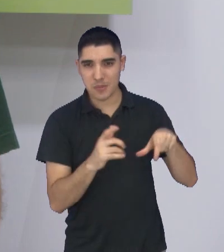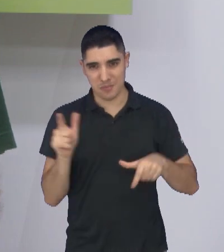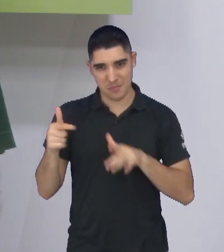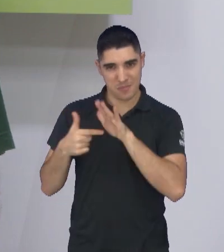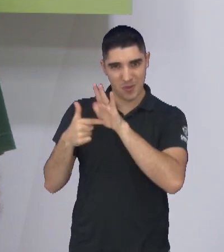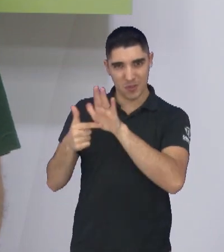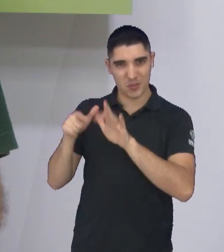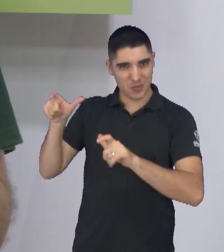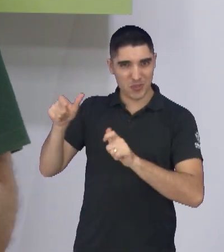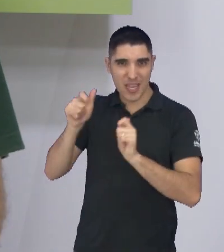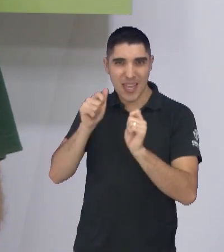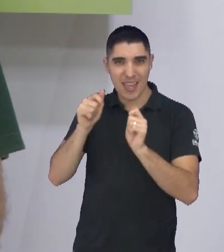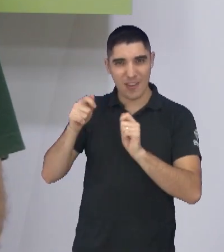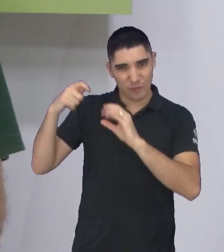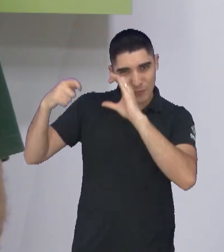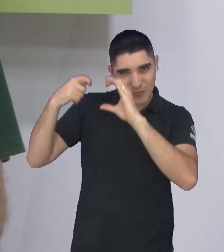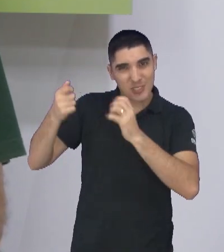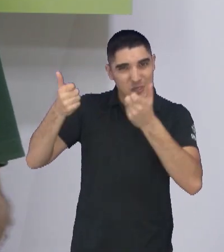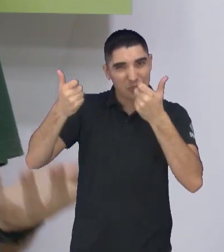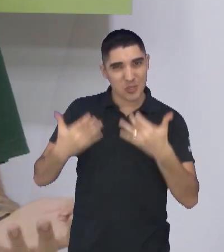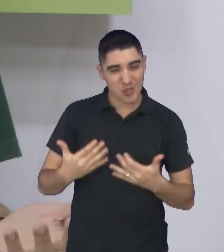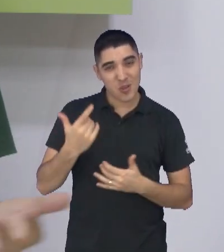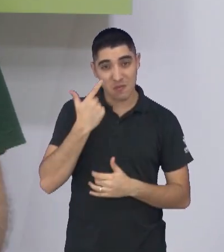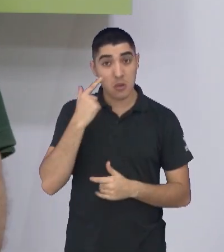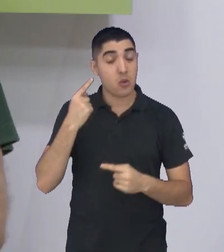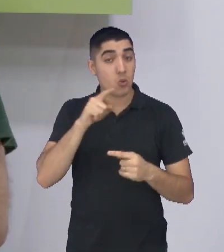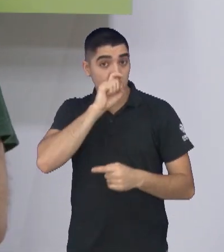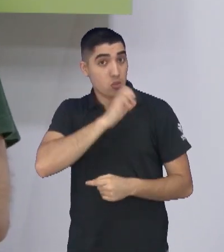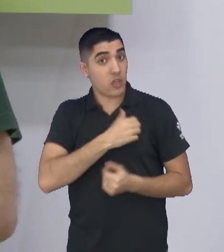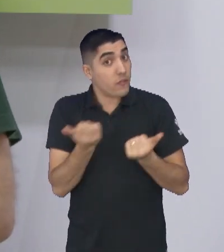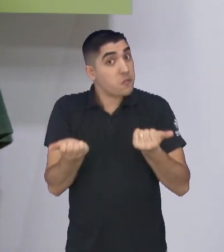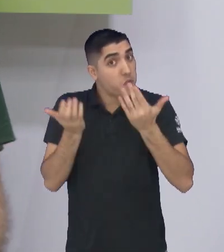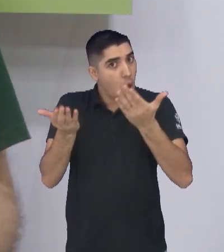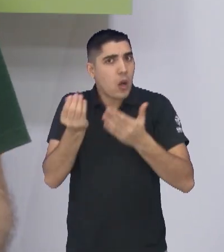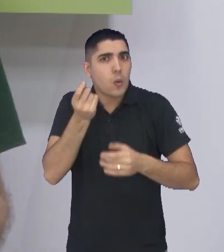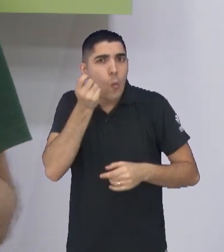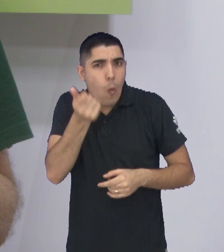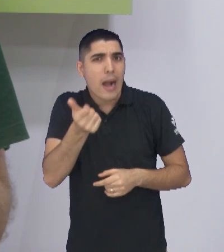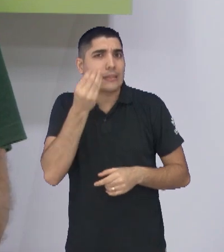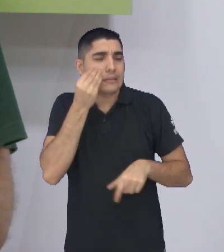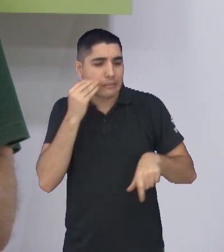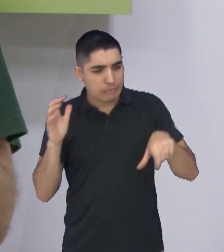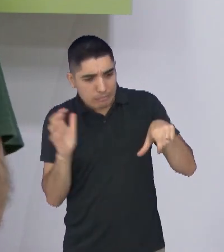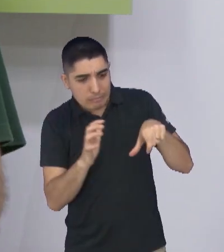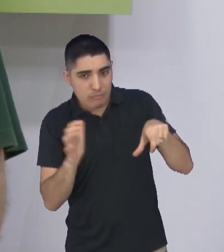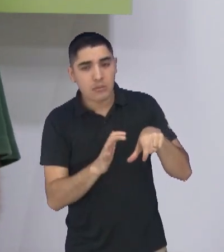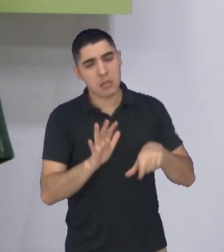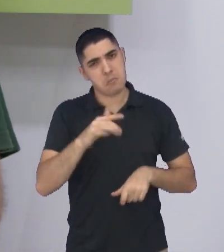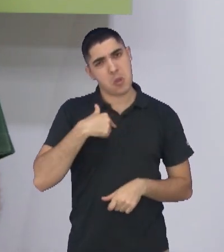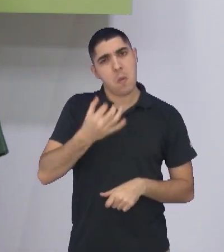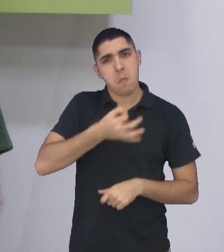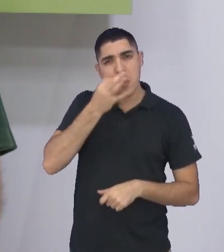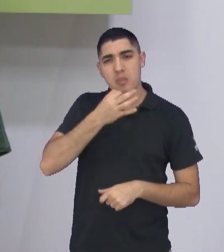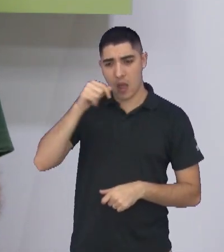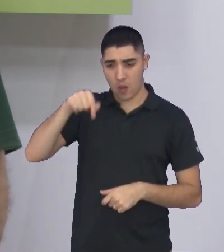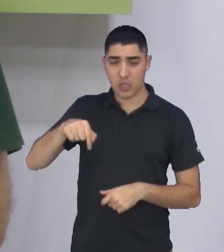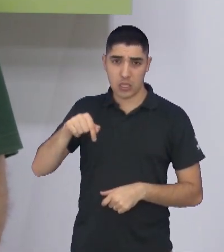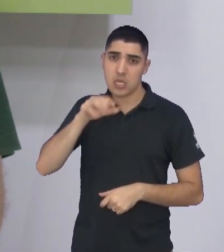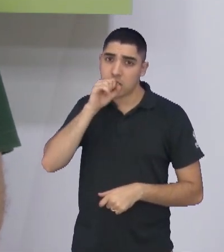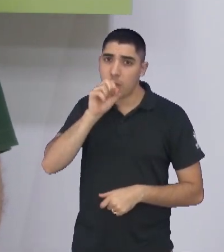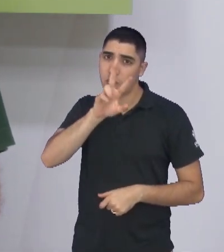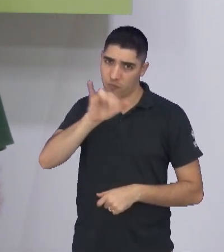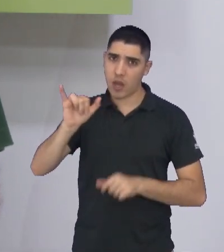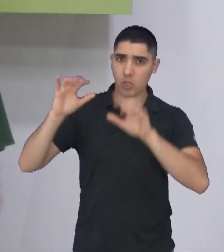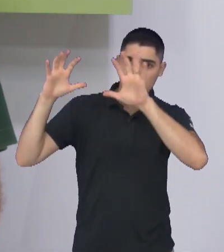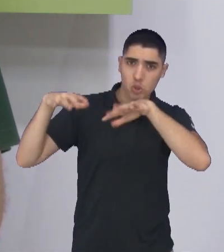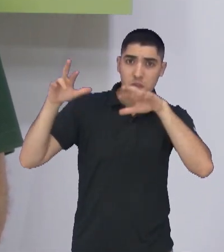matéria, criou algumas chances jogando fora de casa, né? E aqui acredito que vá até chover, mas talvez não